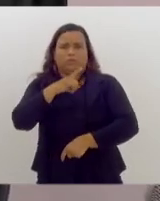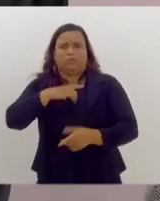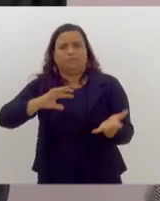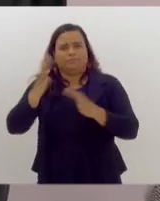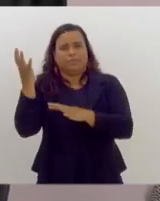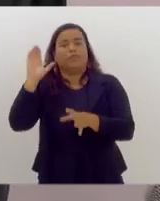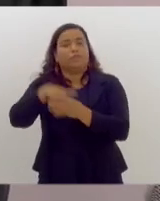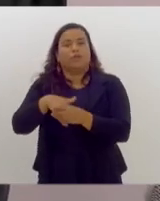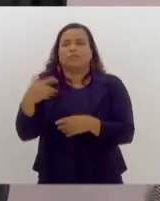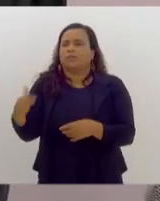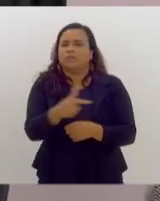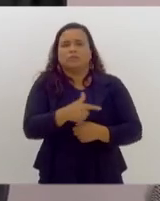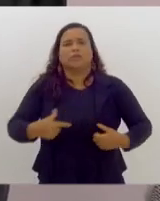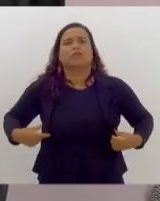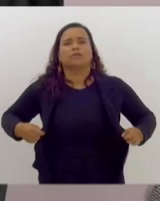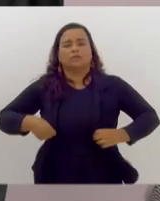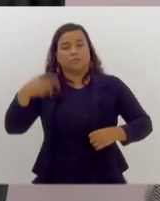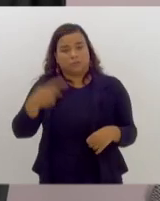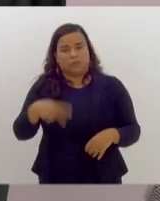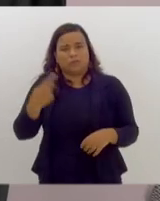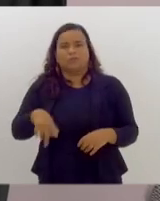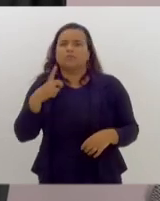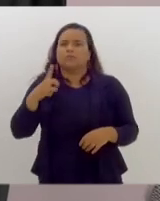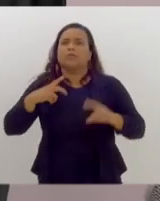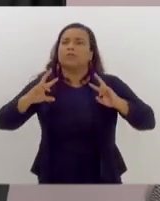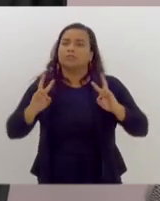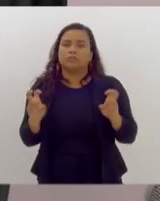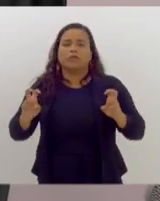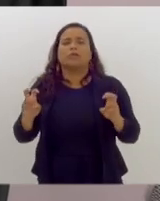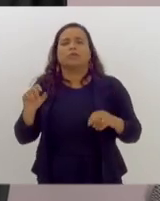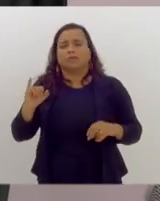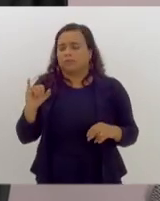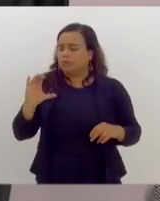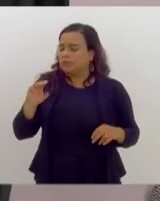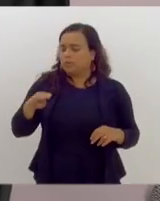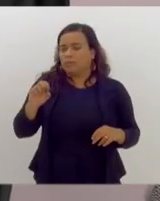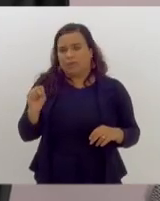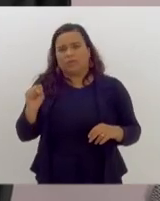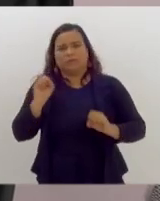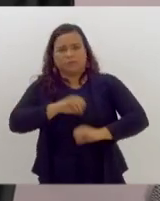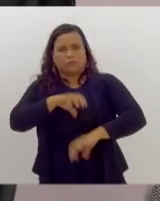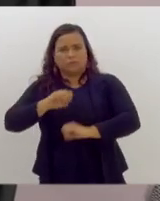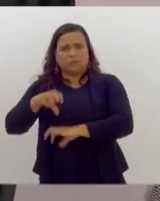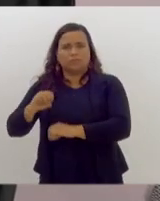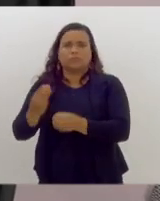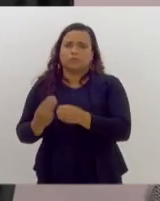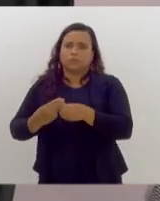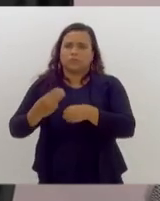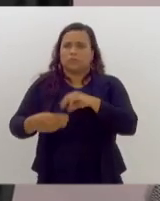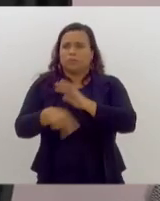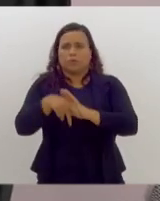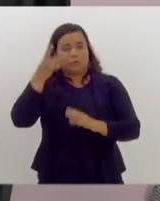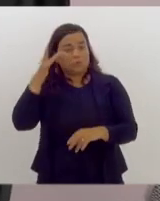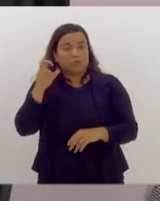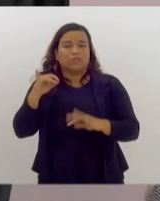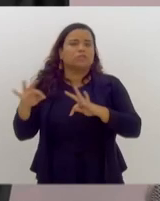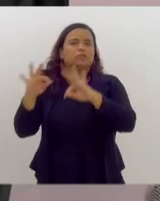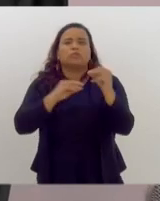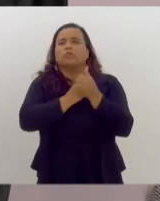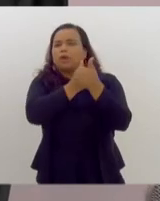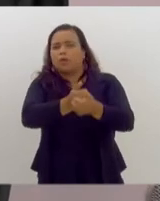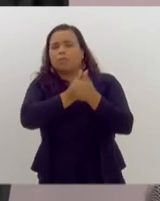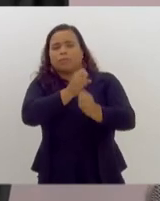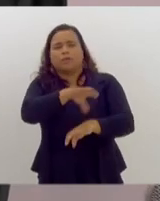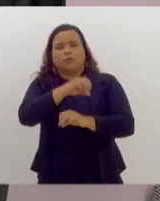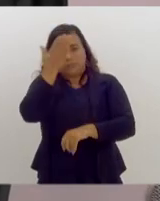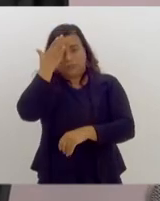ser votado nessa casa a questão do ICMS da educação para os municípios. Eu não sei se todo mundo que acompanha a educação tem ciência